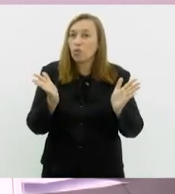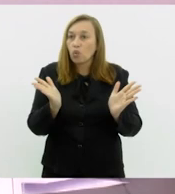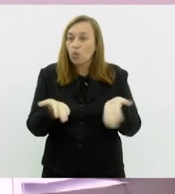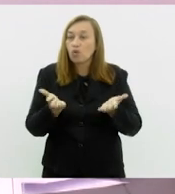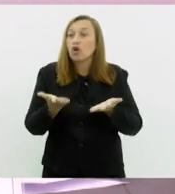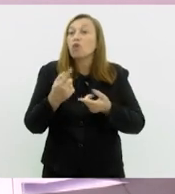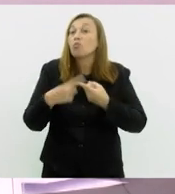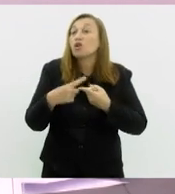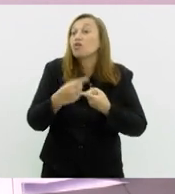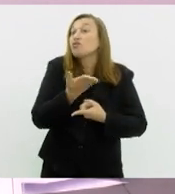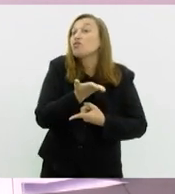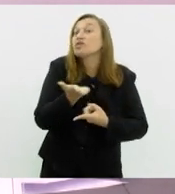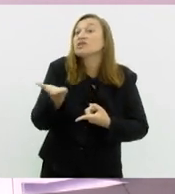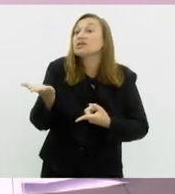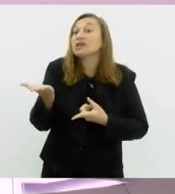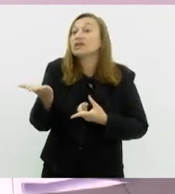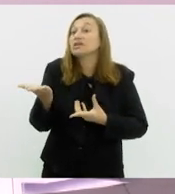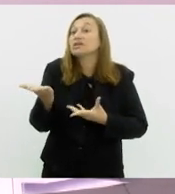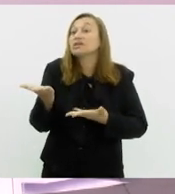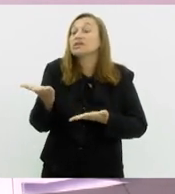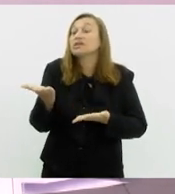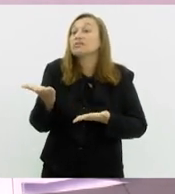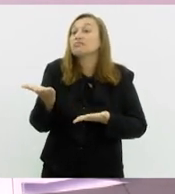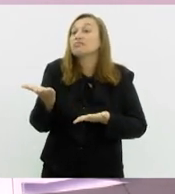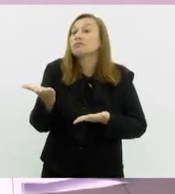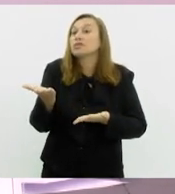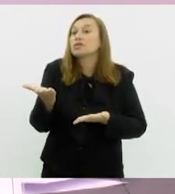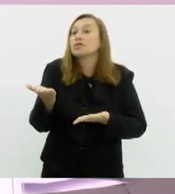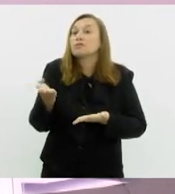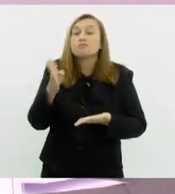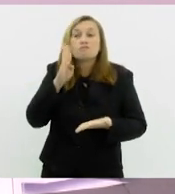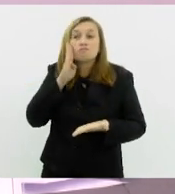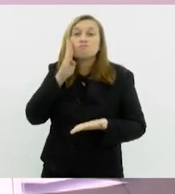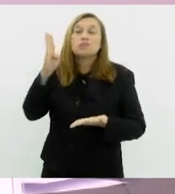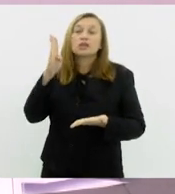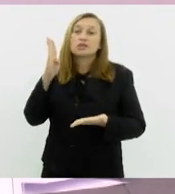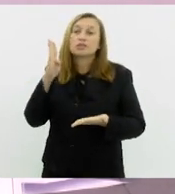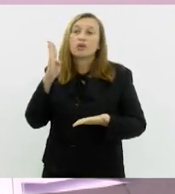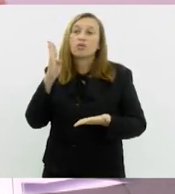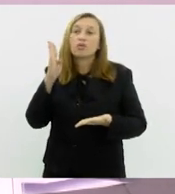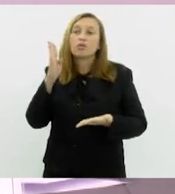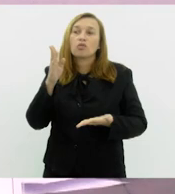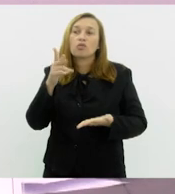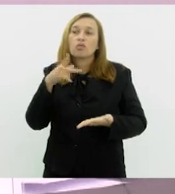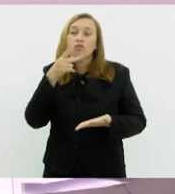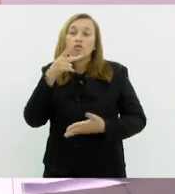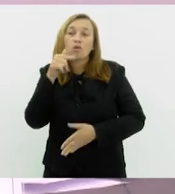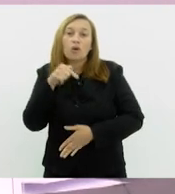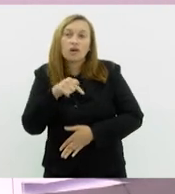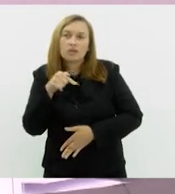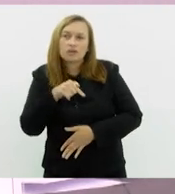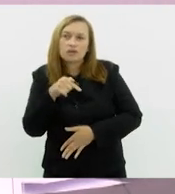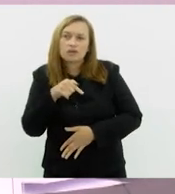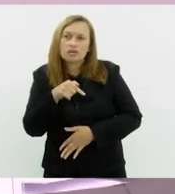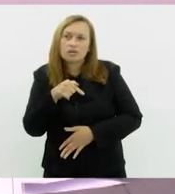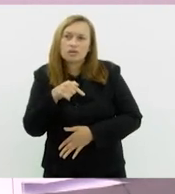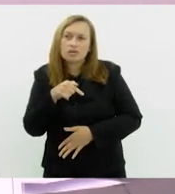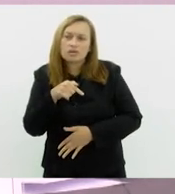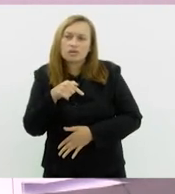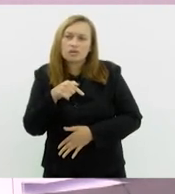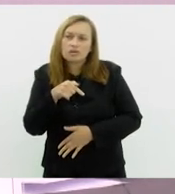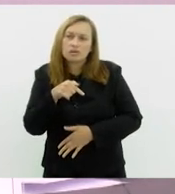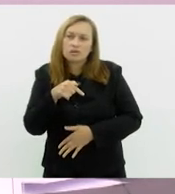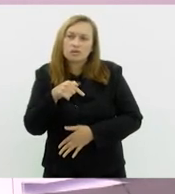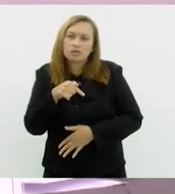porque vocês são fomentadores, né? Como disse aqui